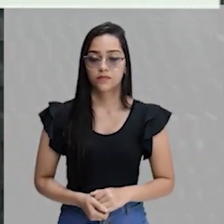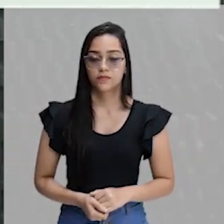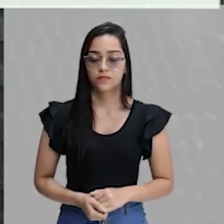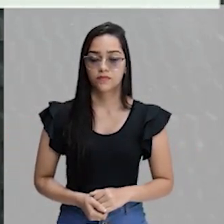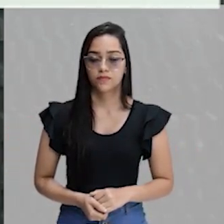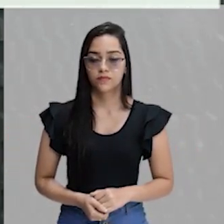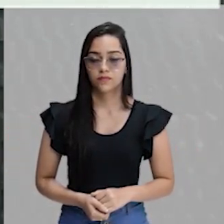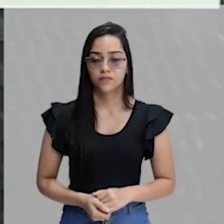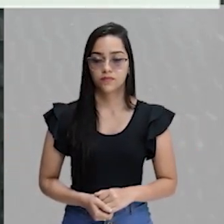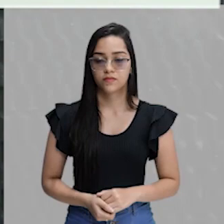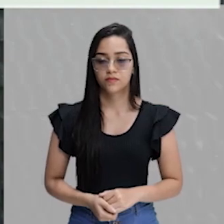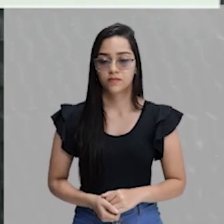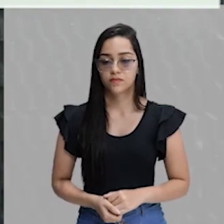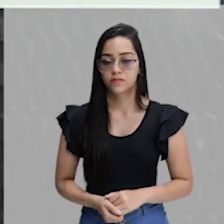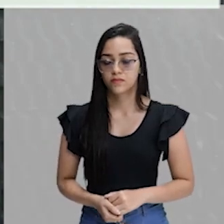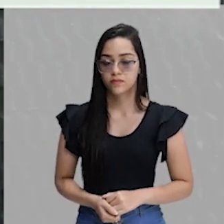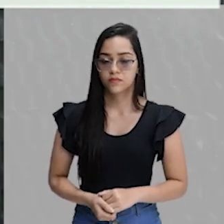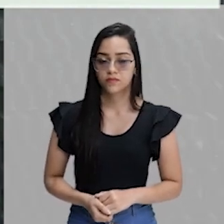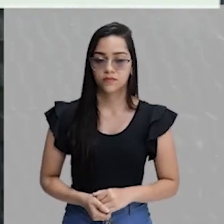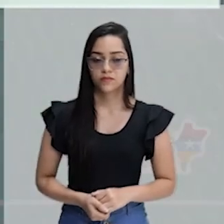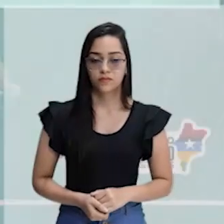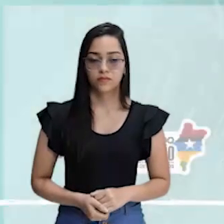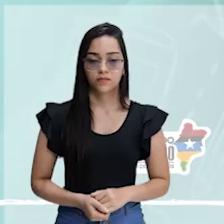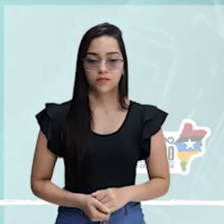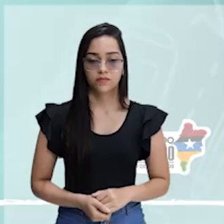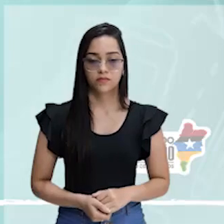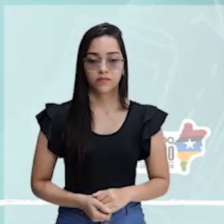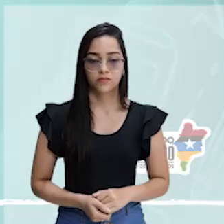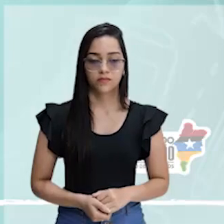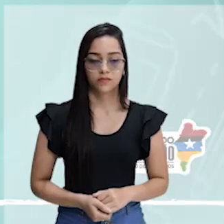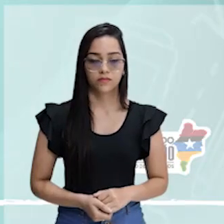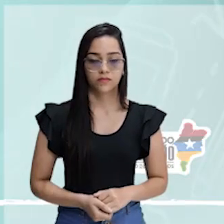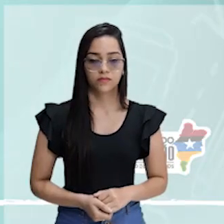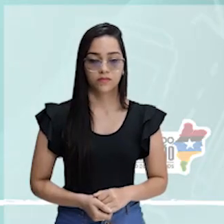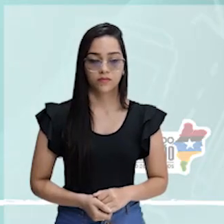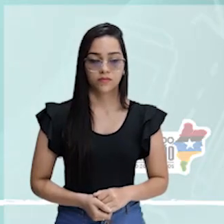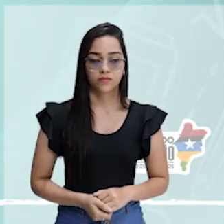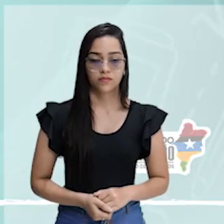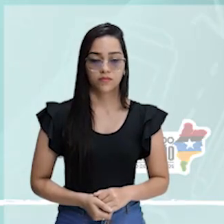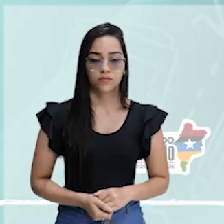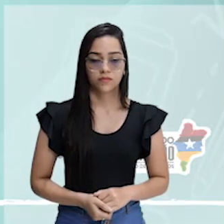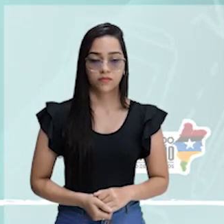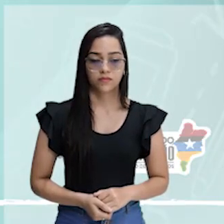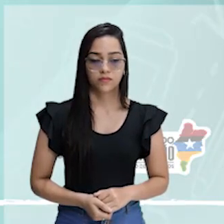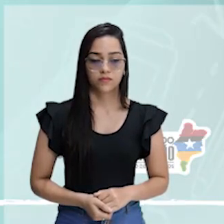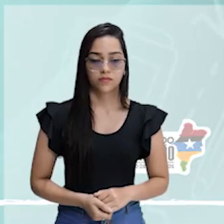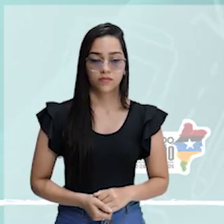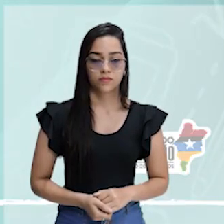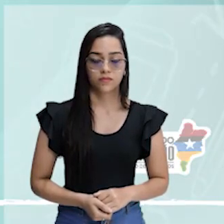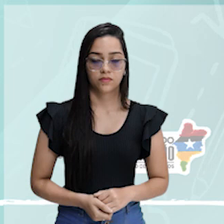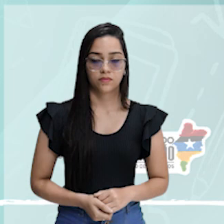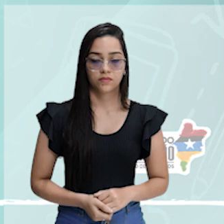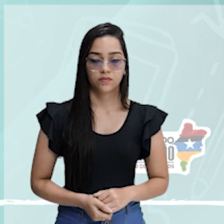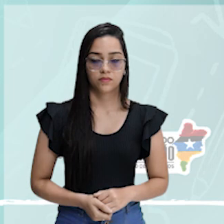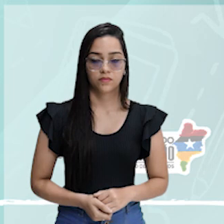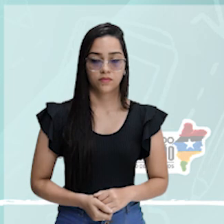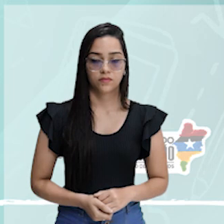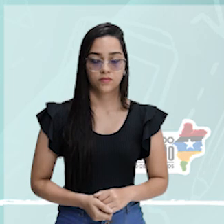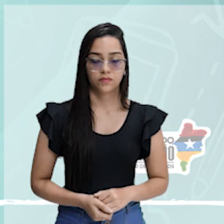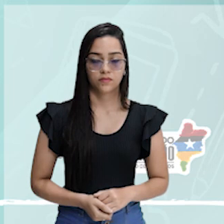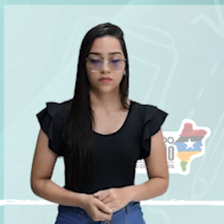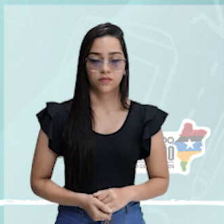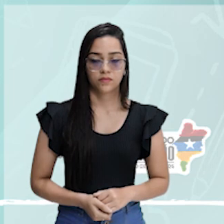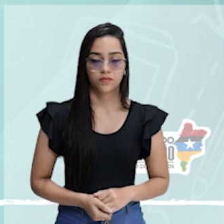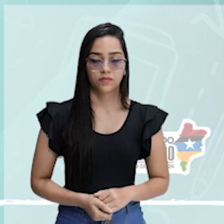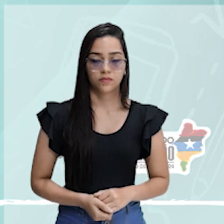a potência do motor de um veículo, movendo-se em trajetória retilínea horizontal, é dada por P igual a